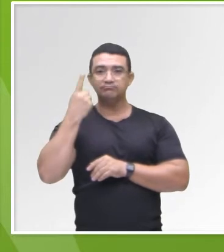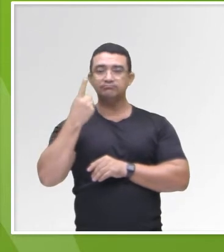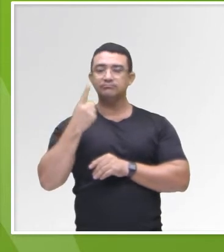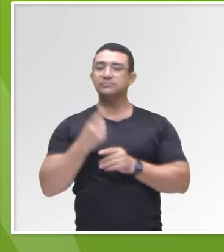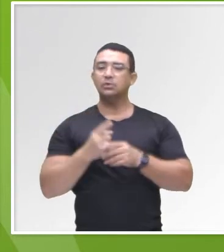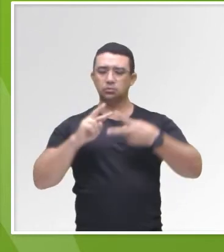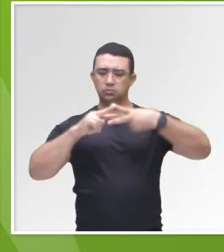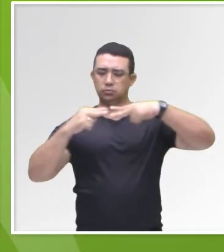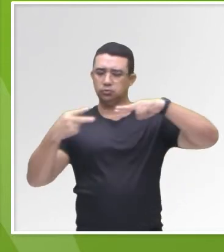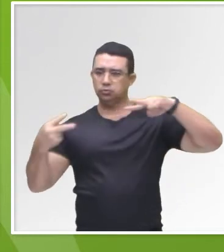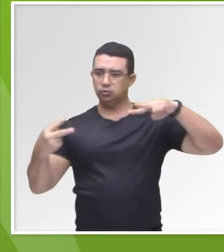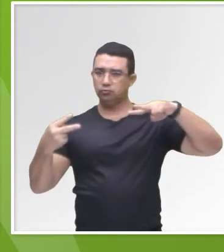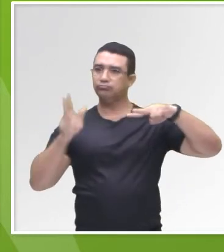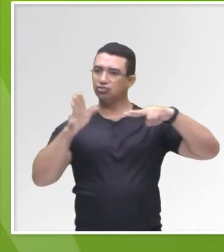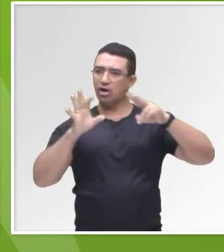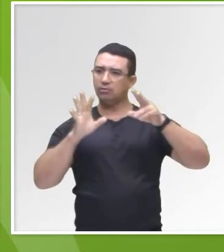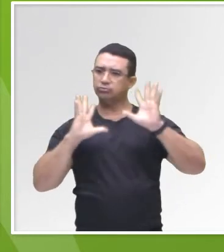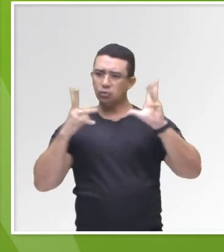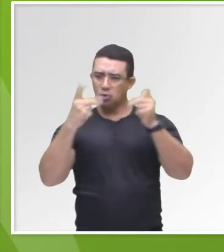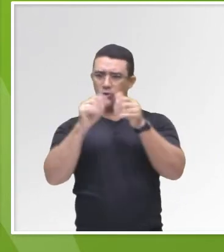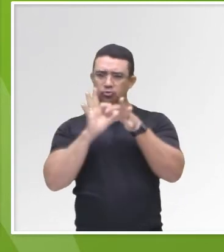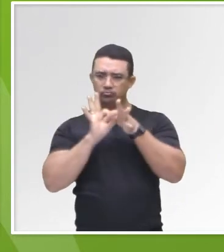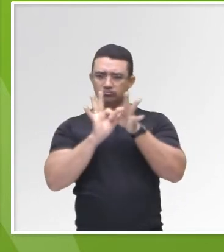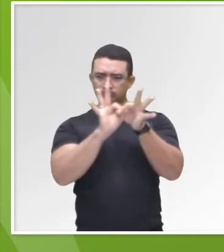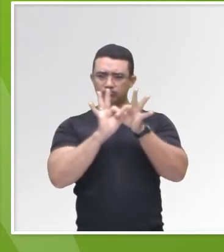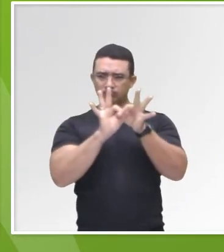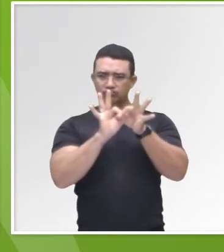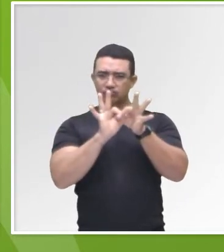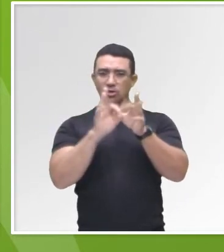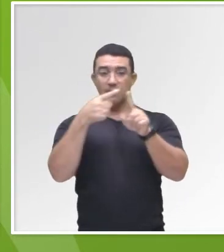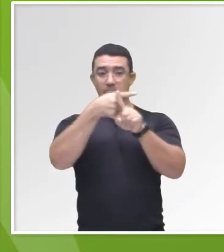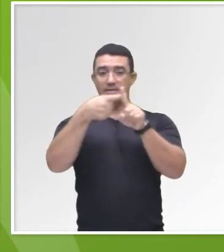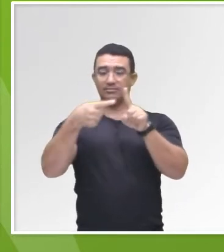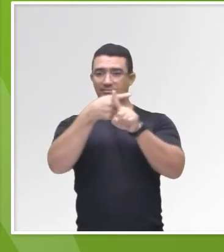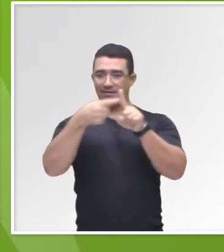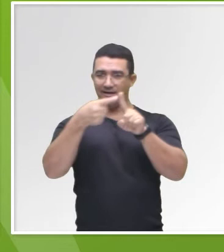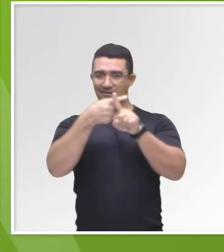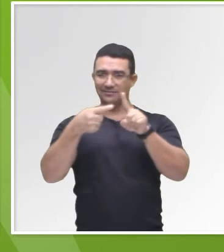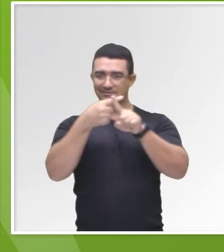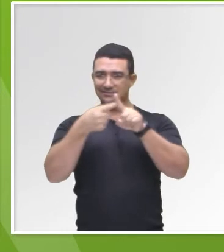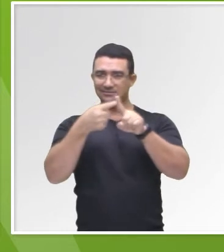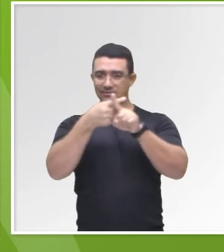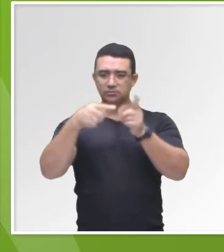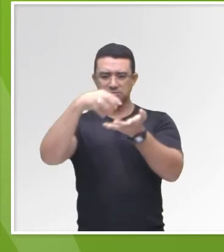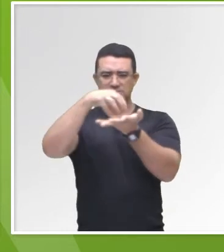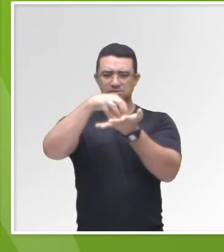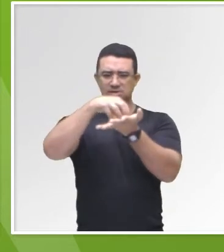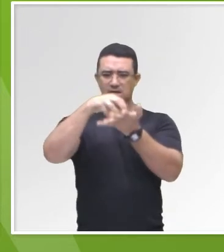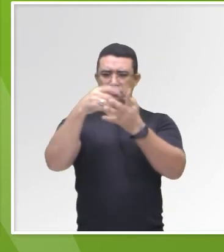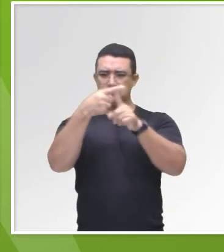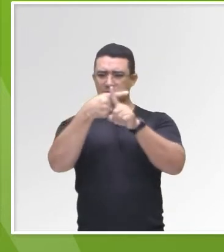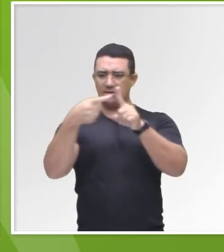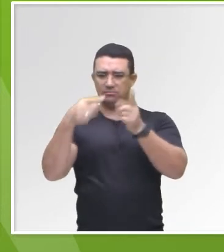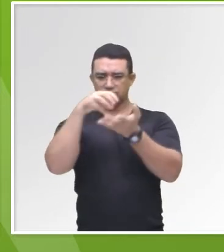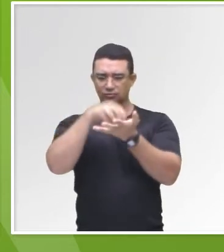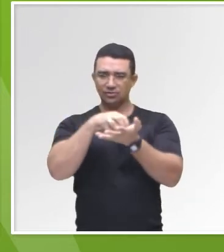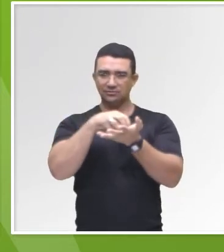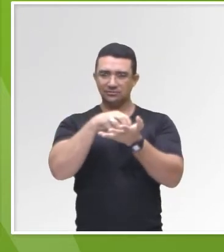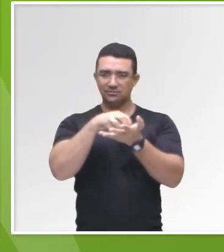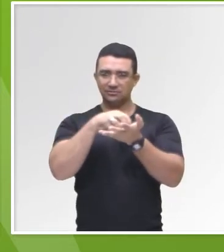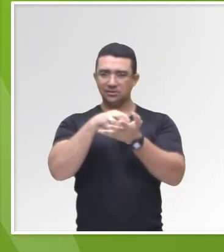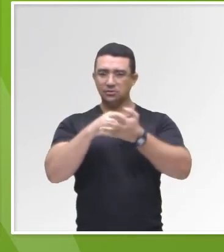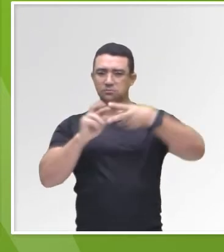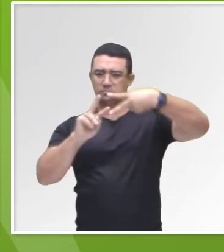cromossomos, eles já estão todos localizados nessa região central aqui da célula. Eles se